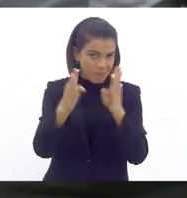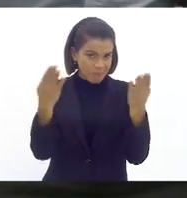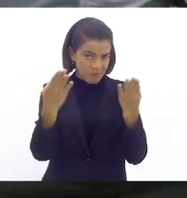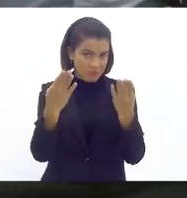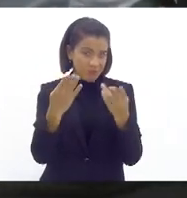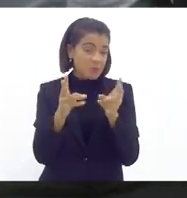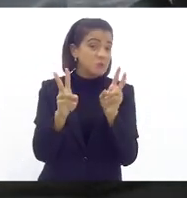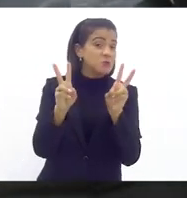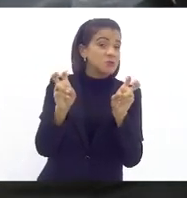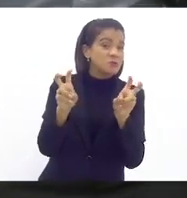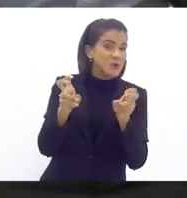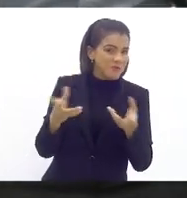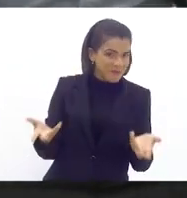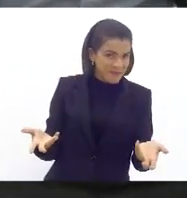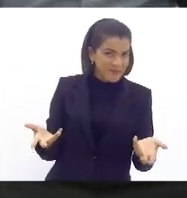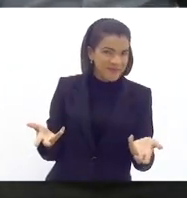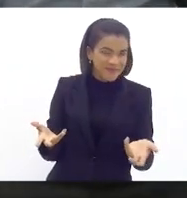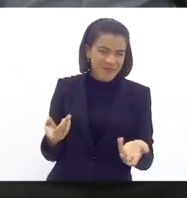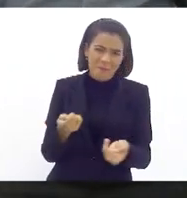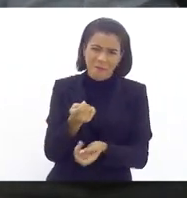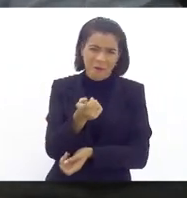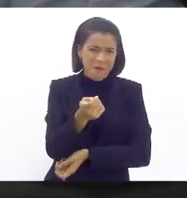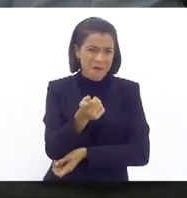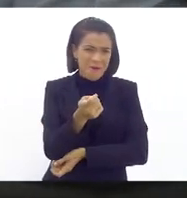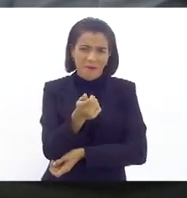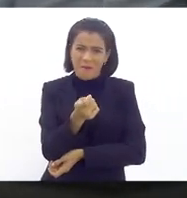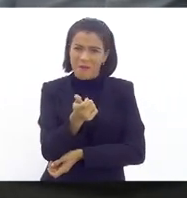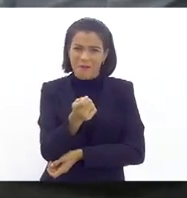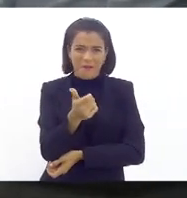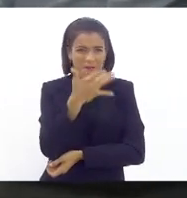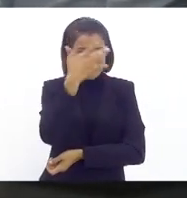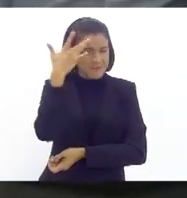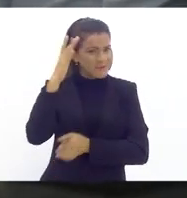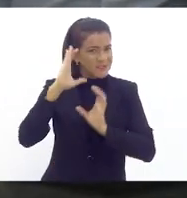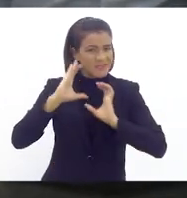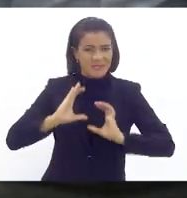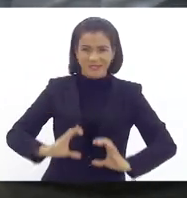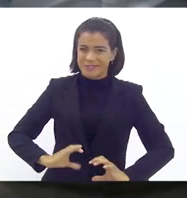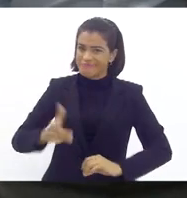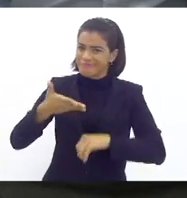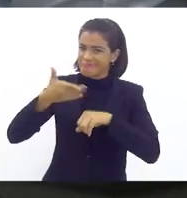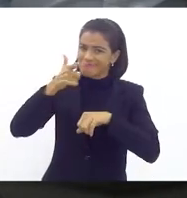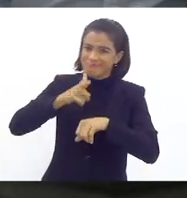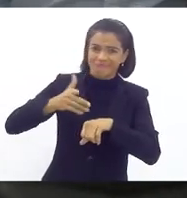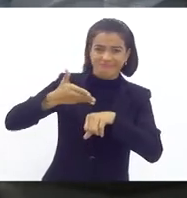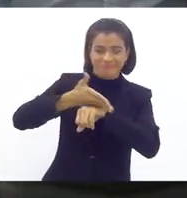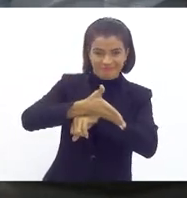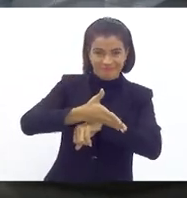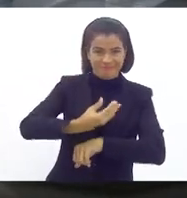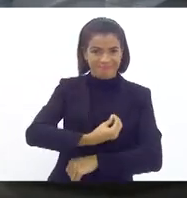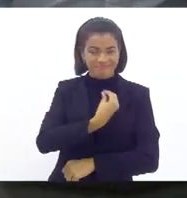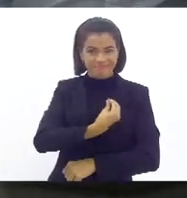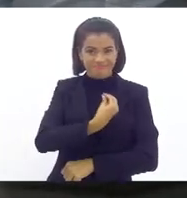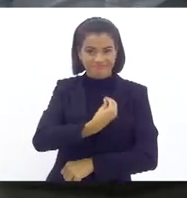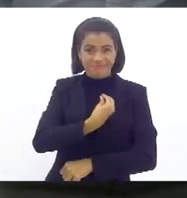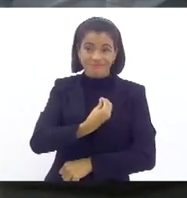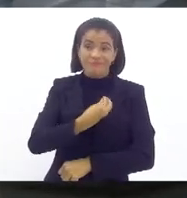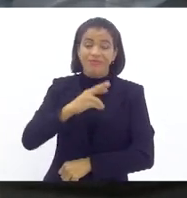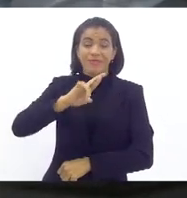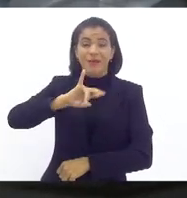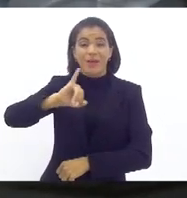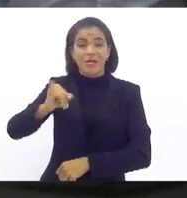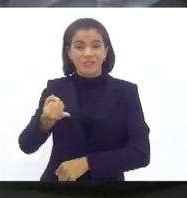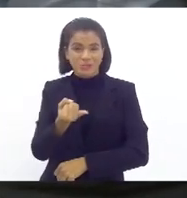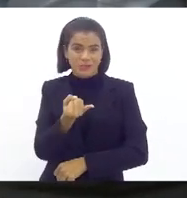essas temáticas. São muito poucos, são muito poucos cidadãos que têm esse acesso. Então, o RJ Solo